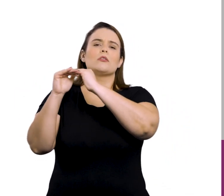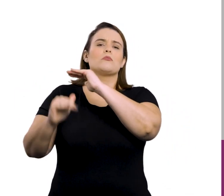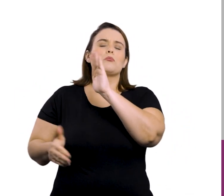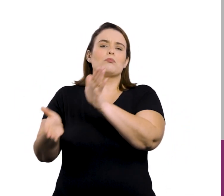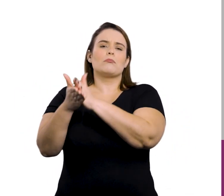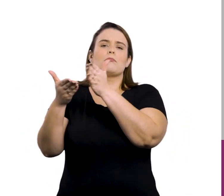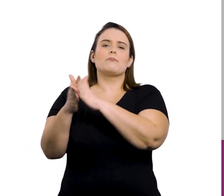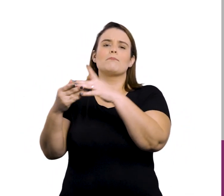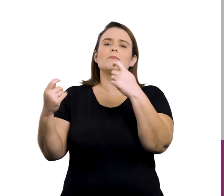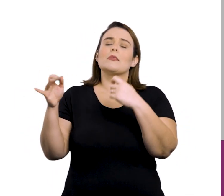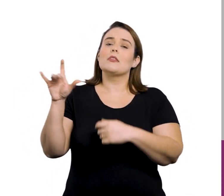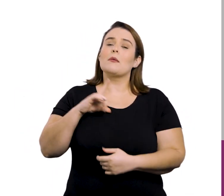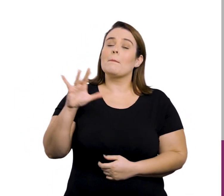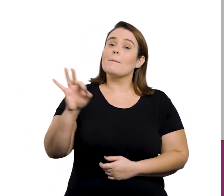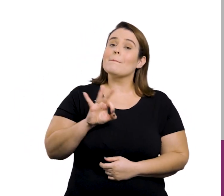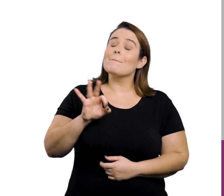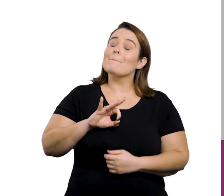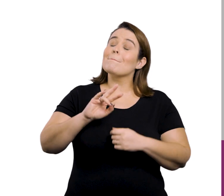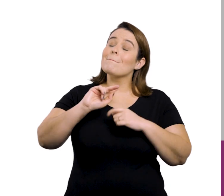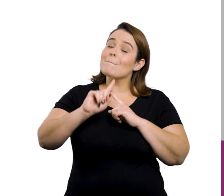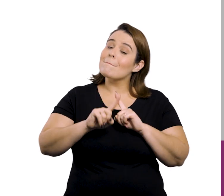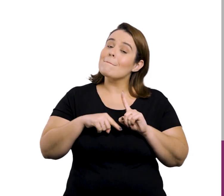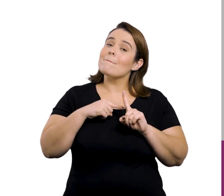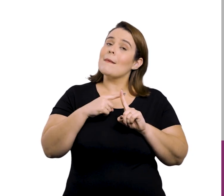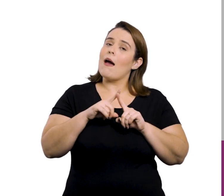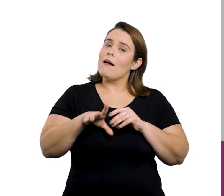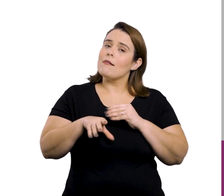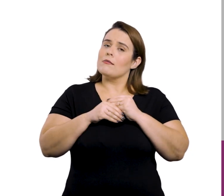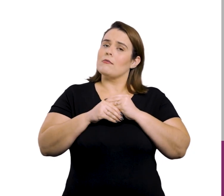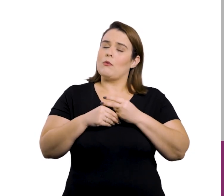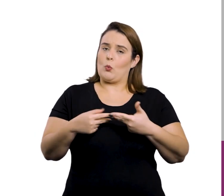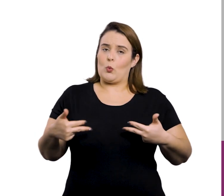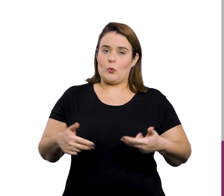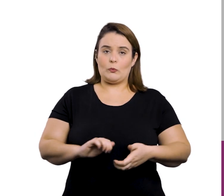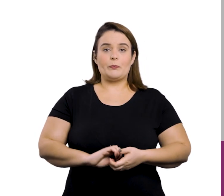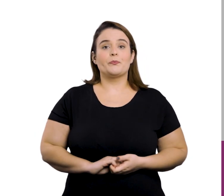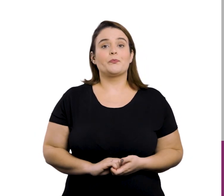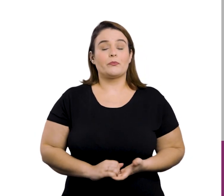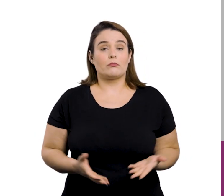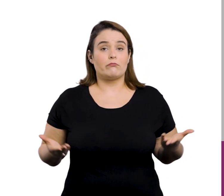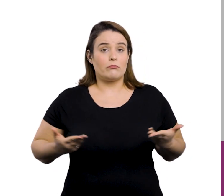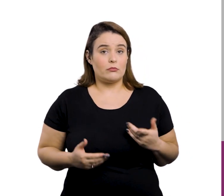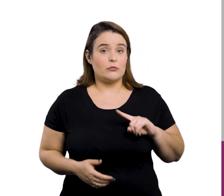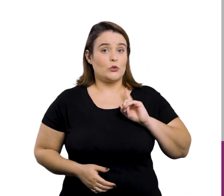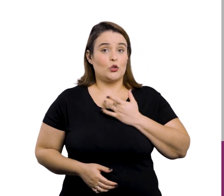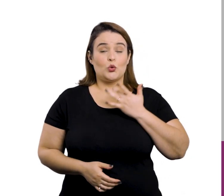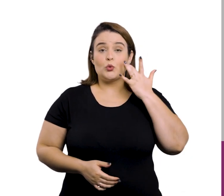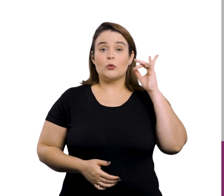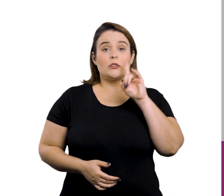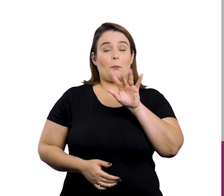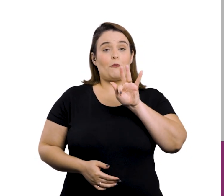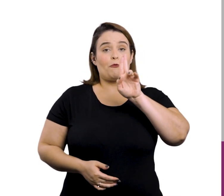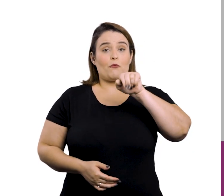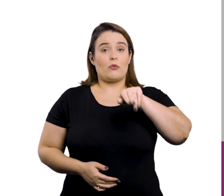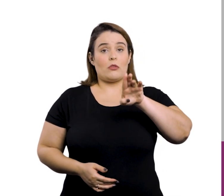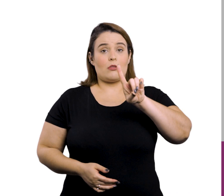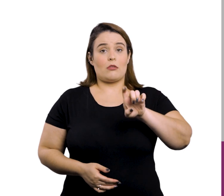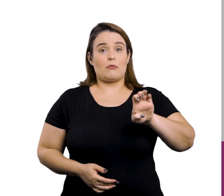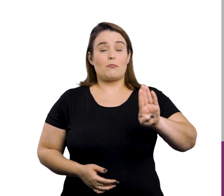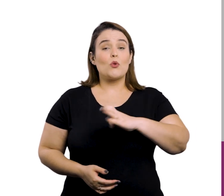pobreza tenham a garantia de um percentual adicional de recurso. Atualmente, não se sabe quanto do